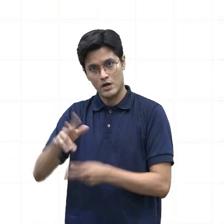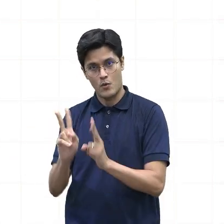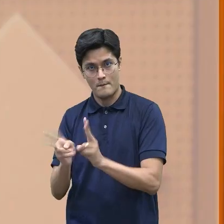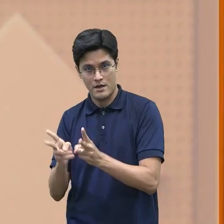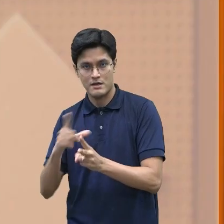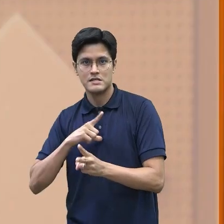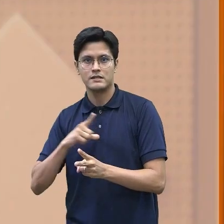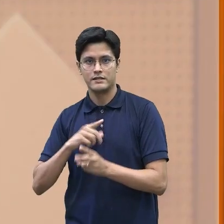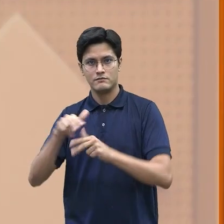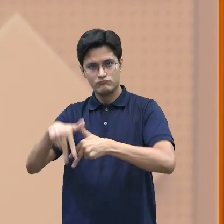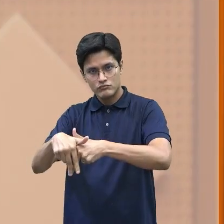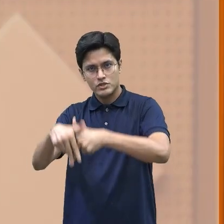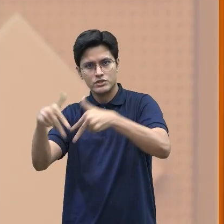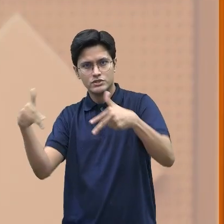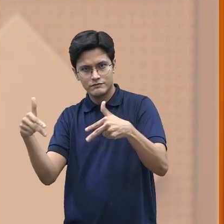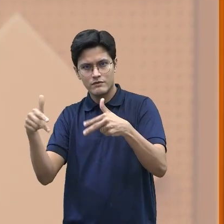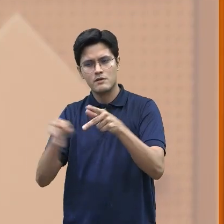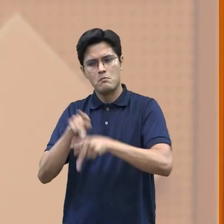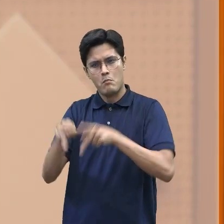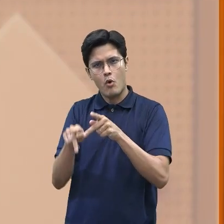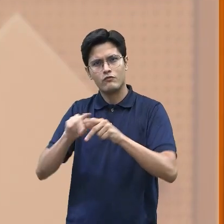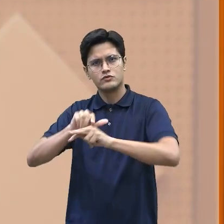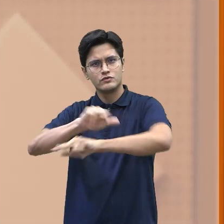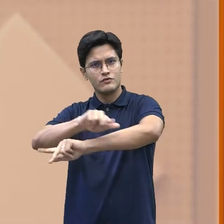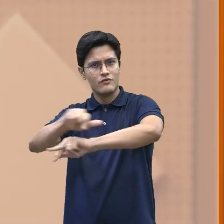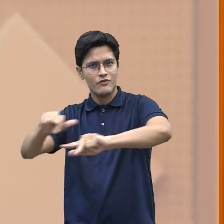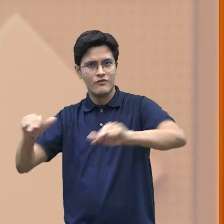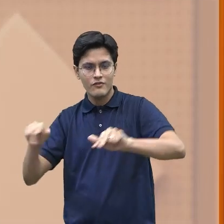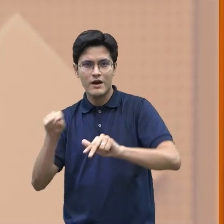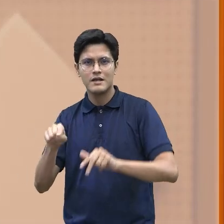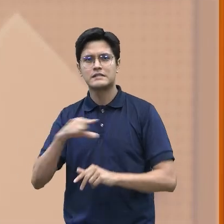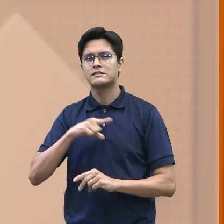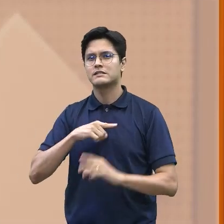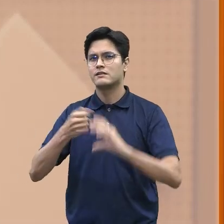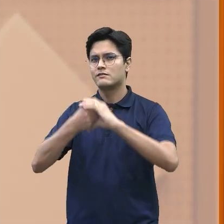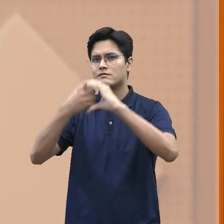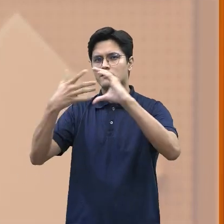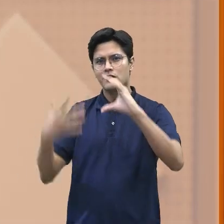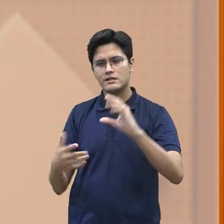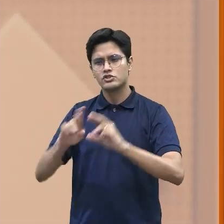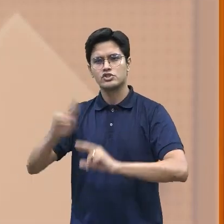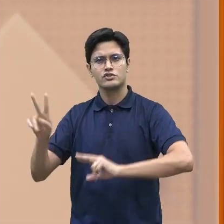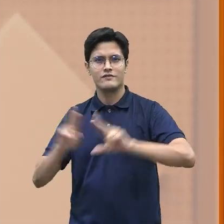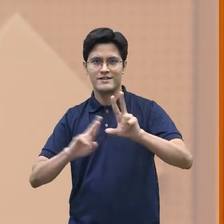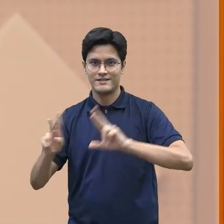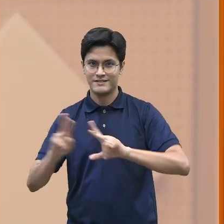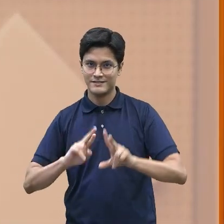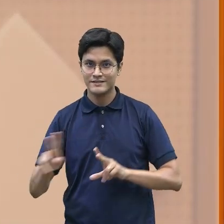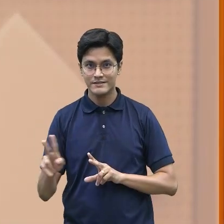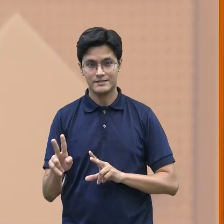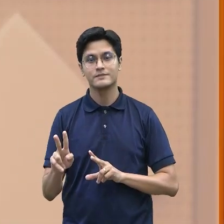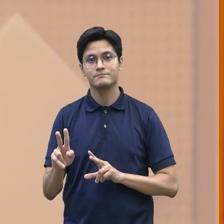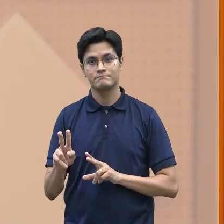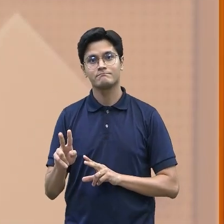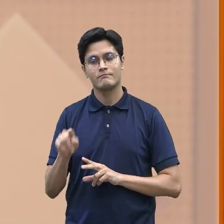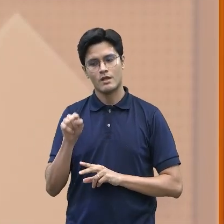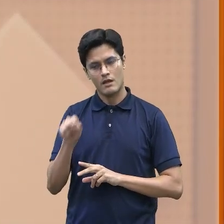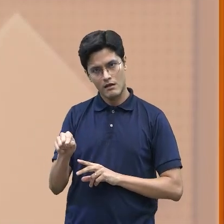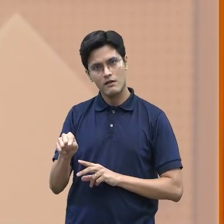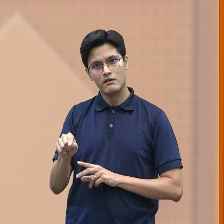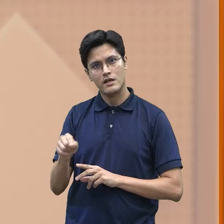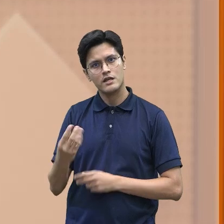diversas etnias, diversos povos, e esses povos eles têm características diferenciadas. Mesmo eles estando no